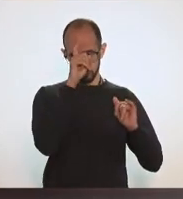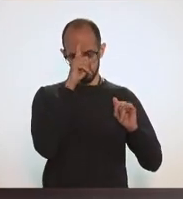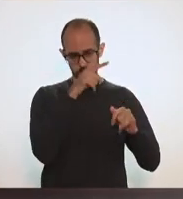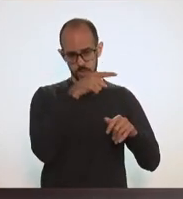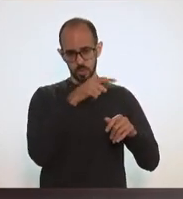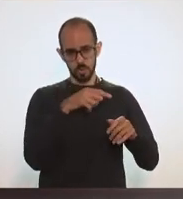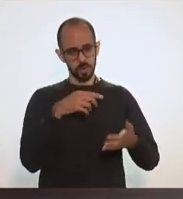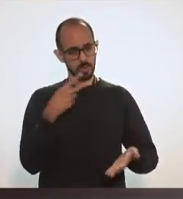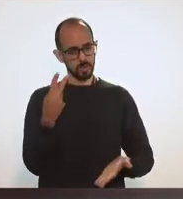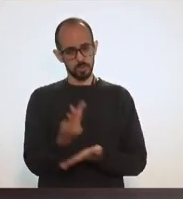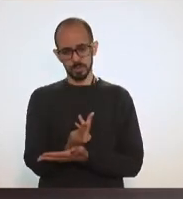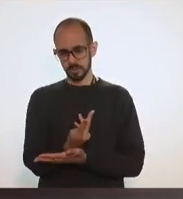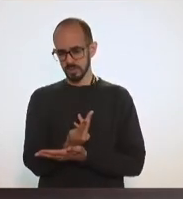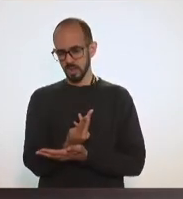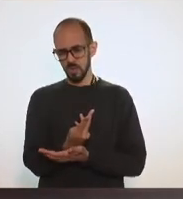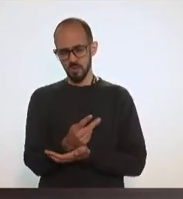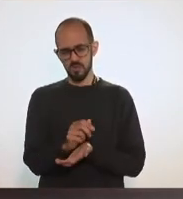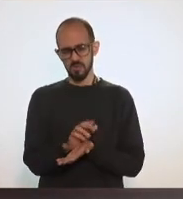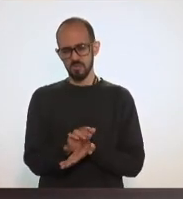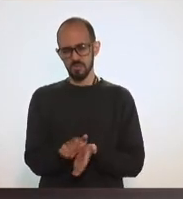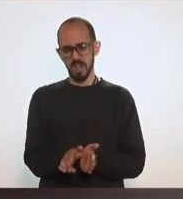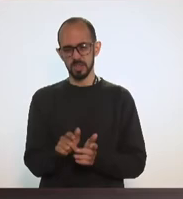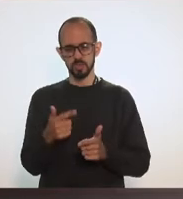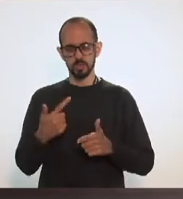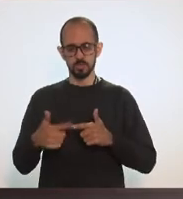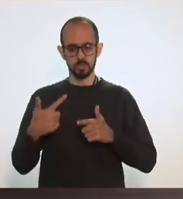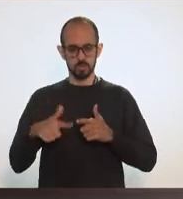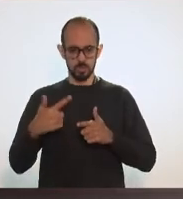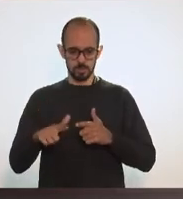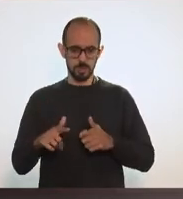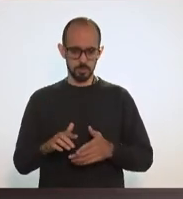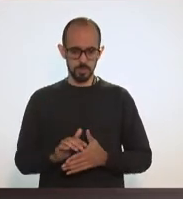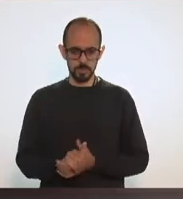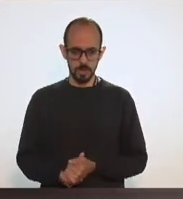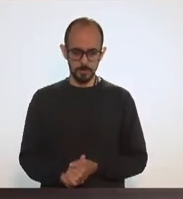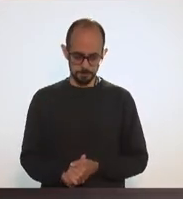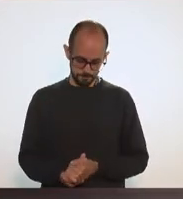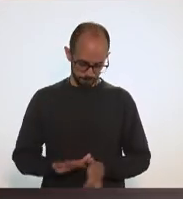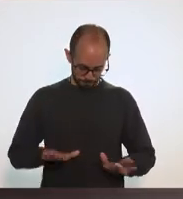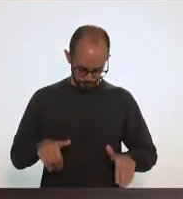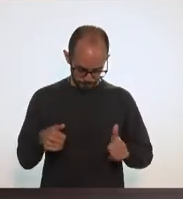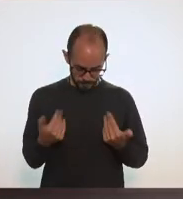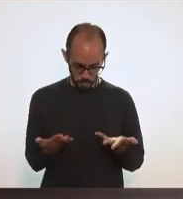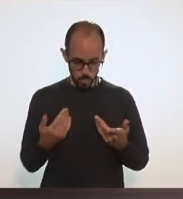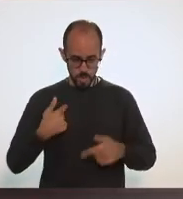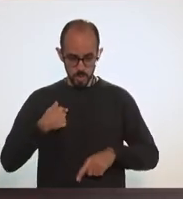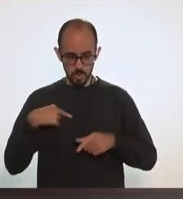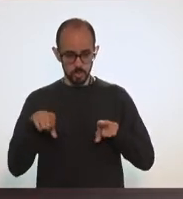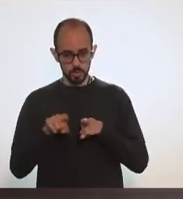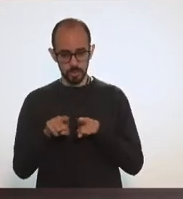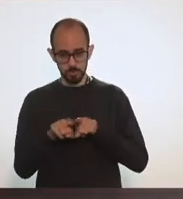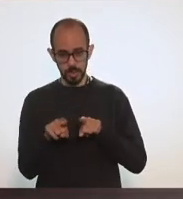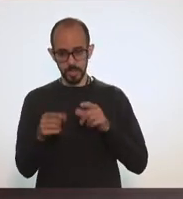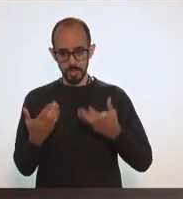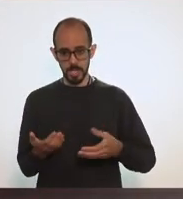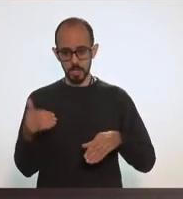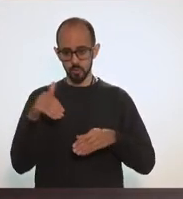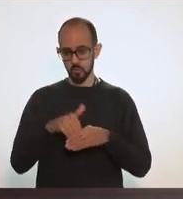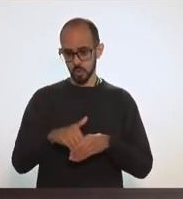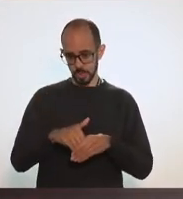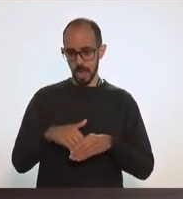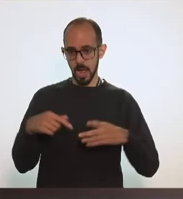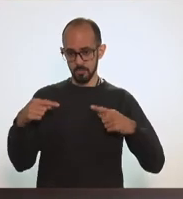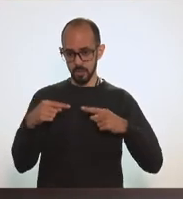aberrações e mais aberrações que ocasionaram aquela desgraça. Então, eu também quero votar